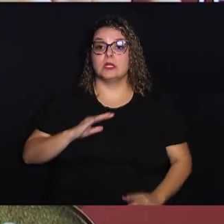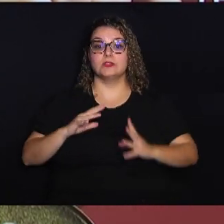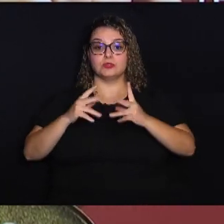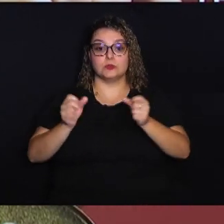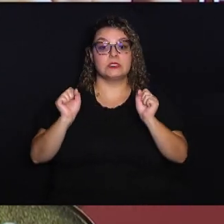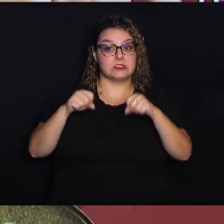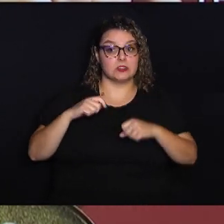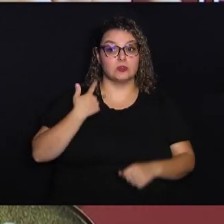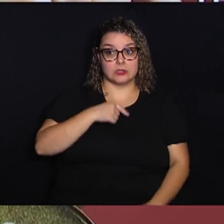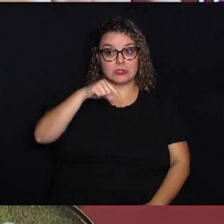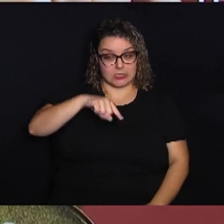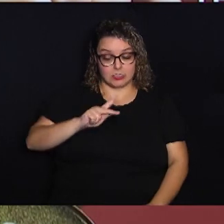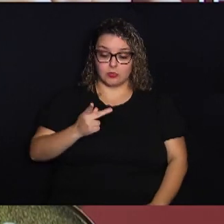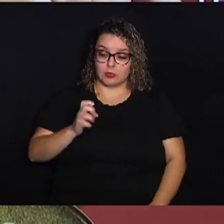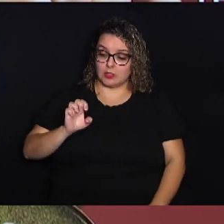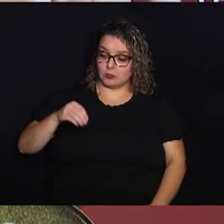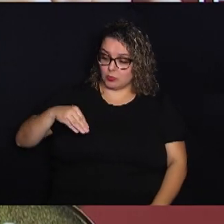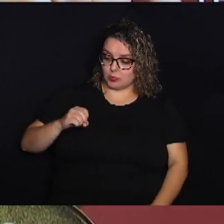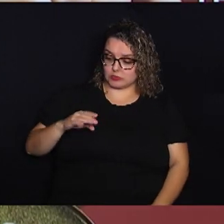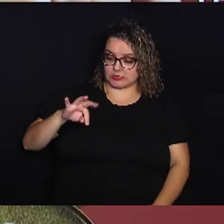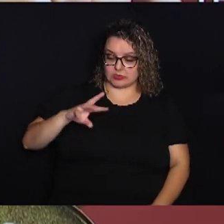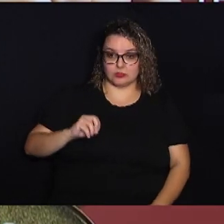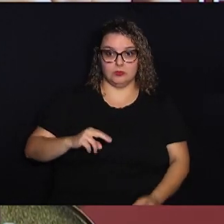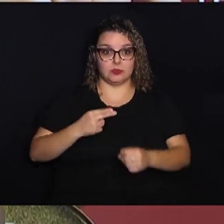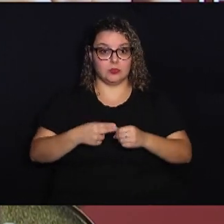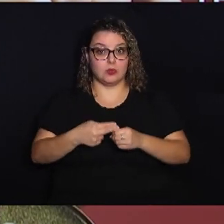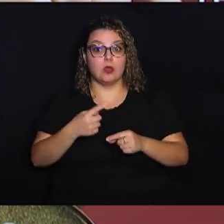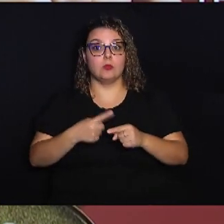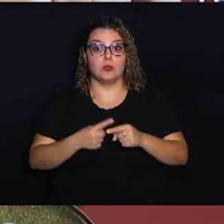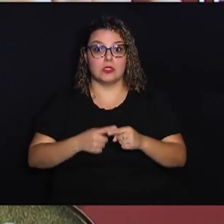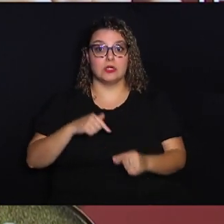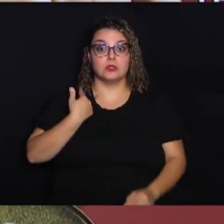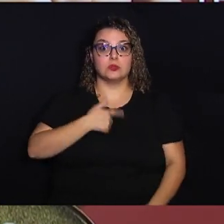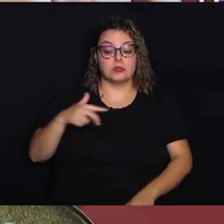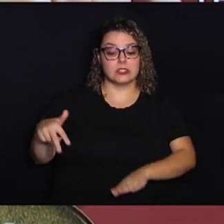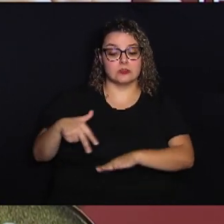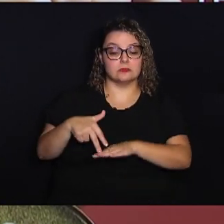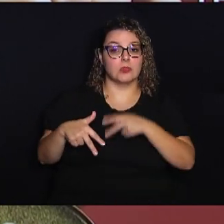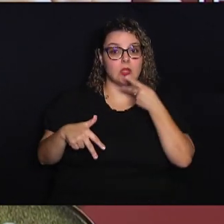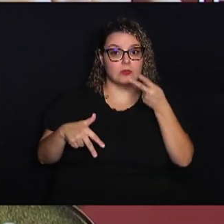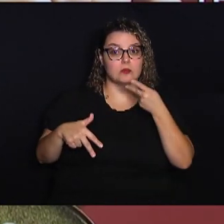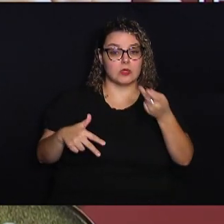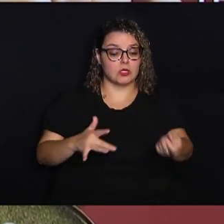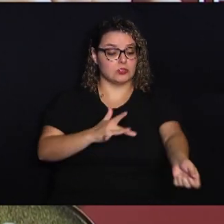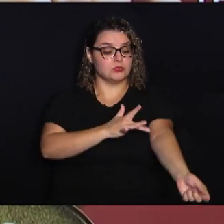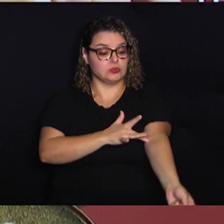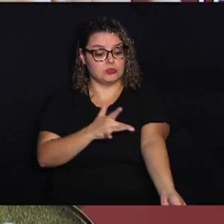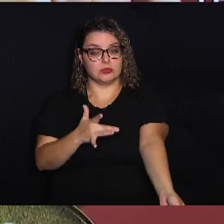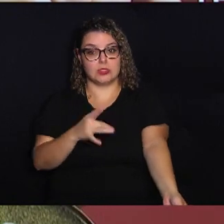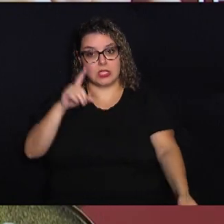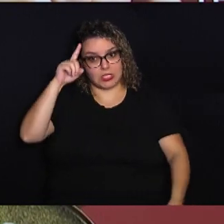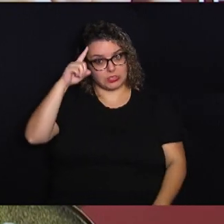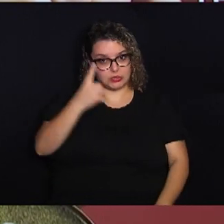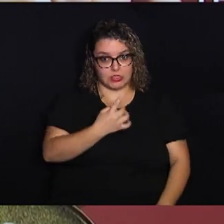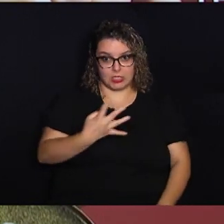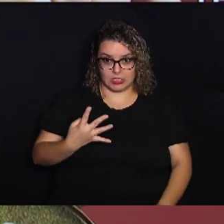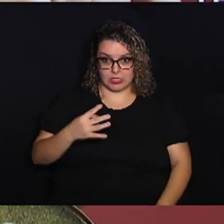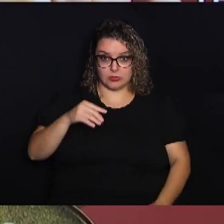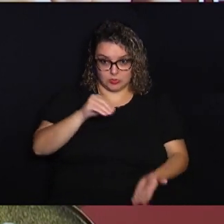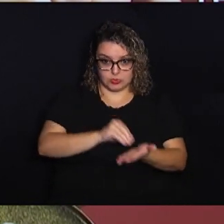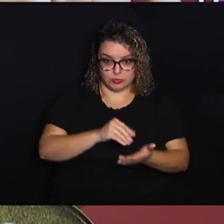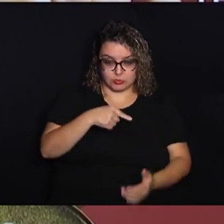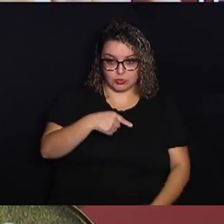nós estamos aqui no Hemocentro da Unicamp porque nós vamos falar de doação de sangue. Dia 14, agora último,